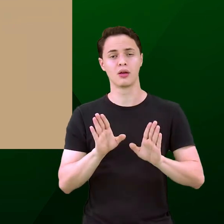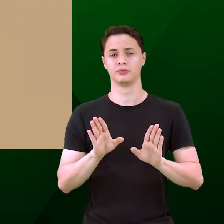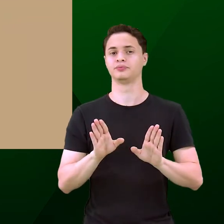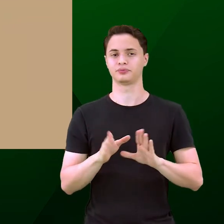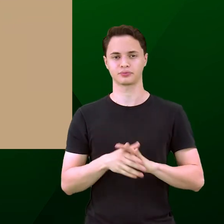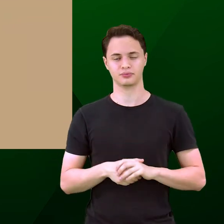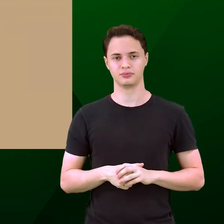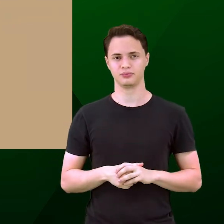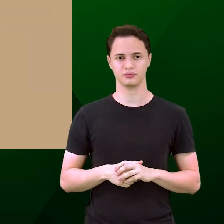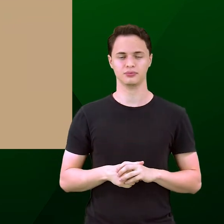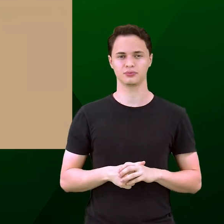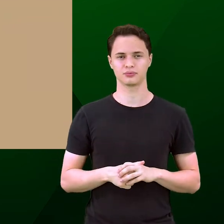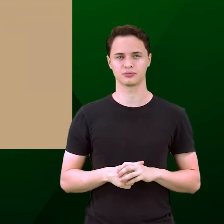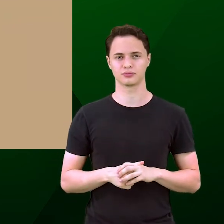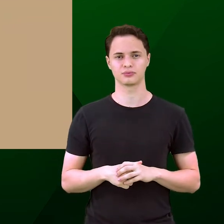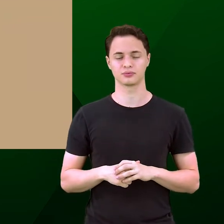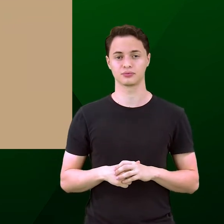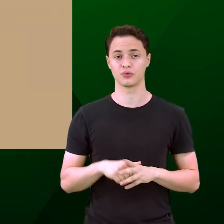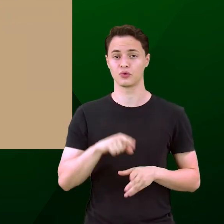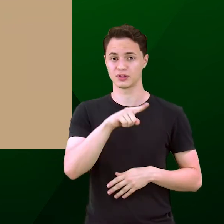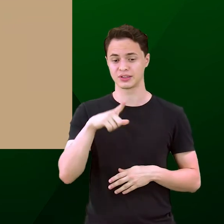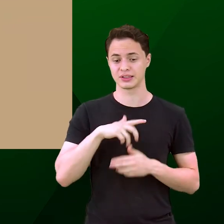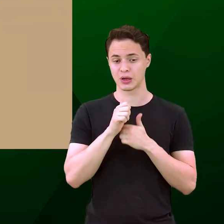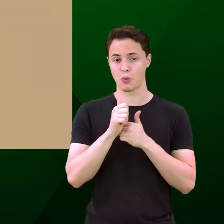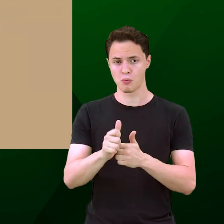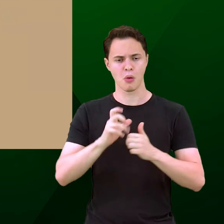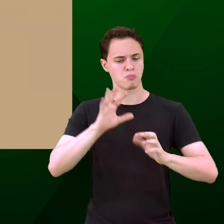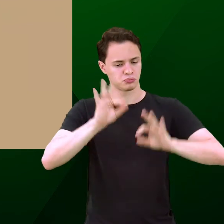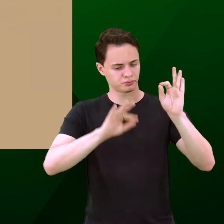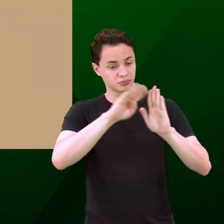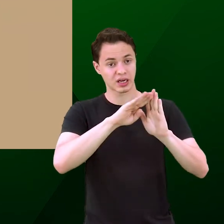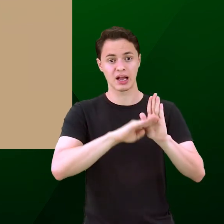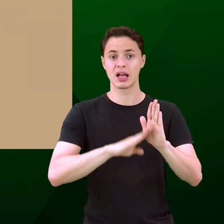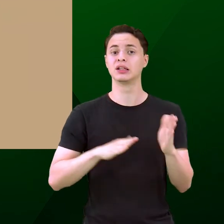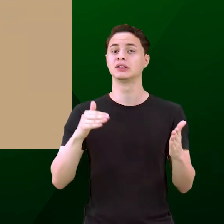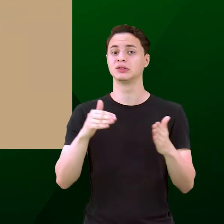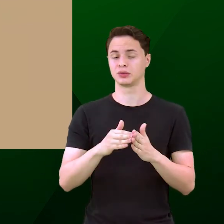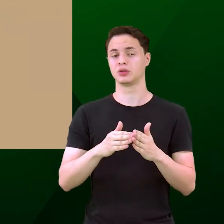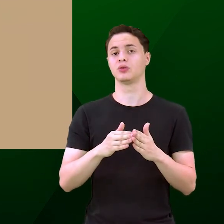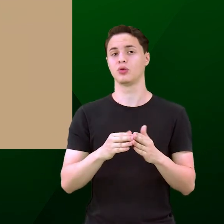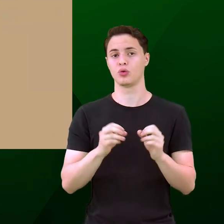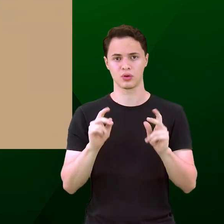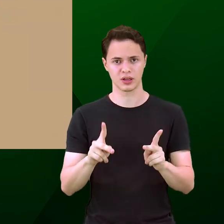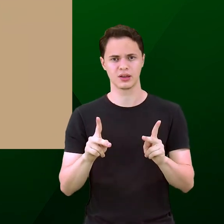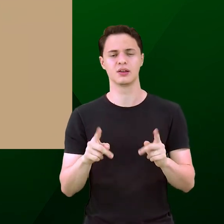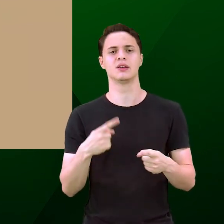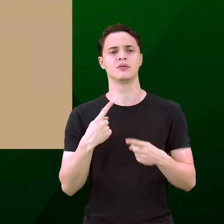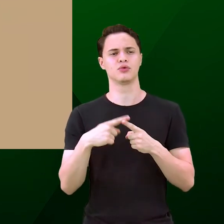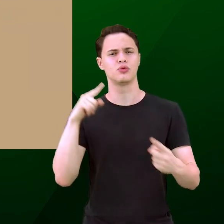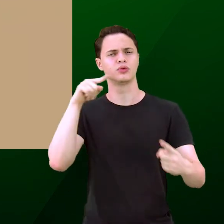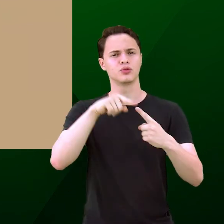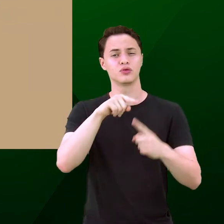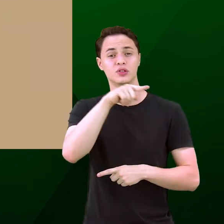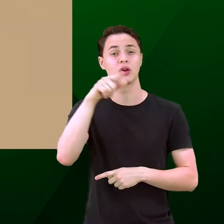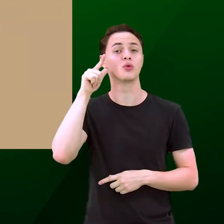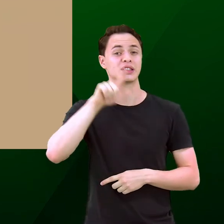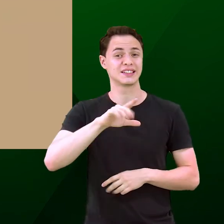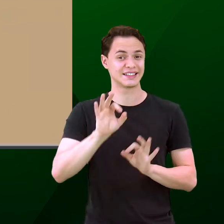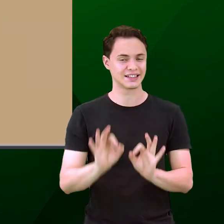um treino mais longo, que a gente fala, longão, né? Que aí vai passar de 1 hora, dependendo do tipo de corredor, 1 hora e meia,